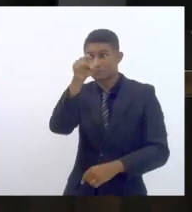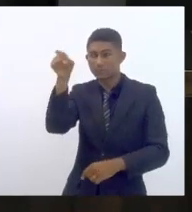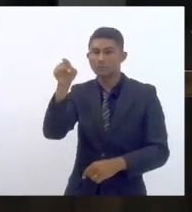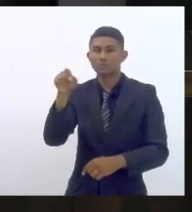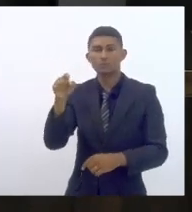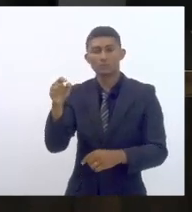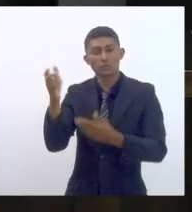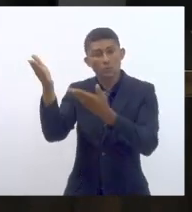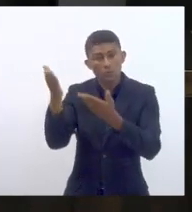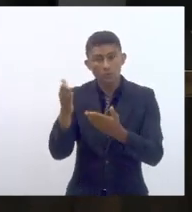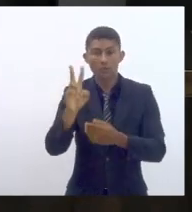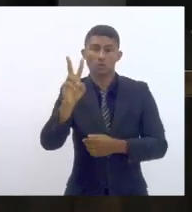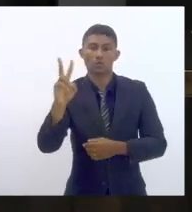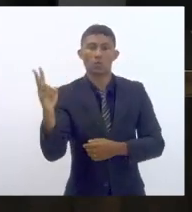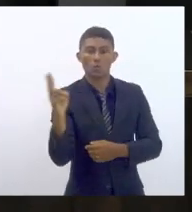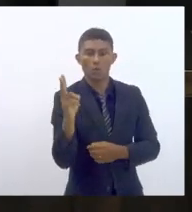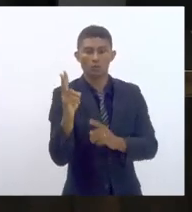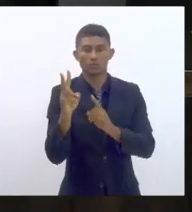Ronald.